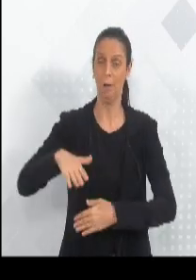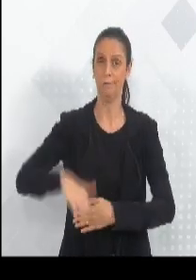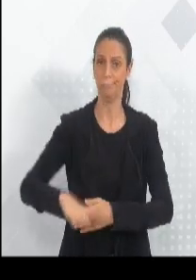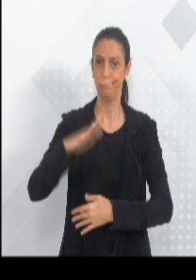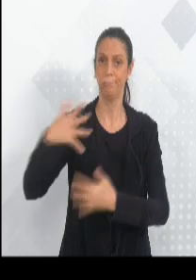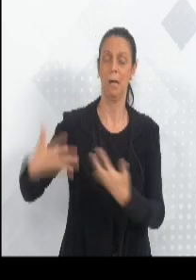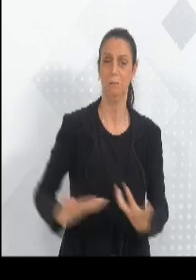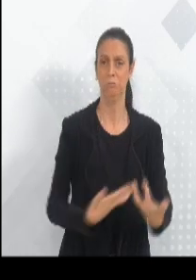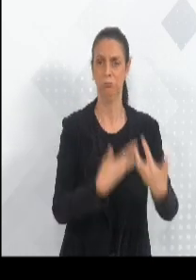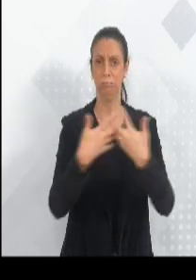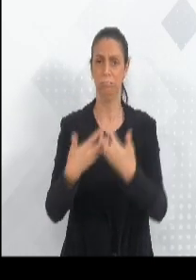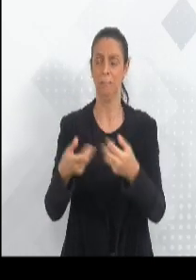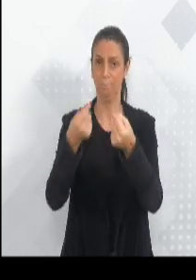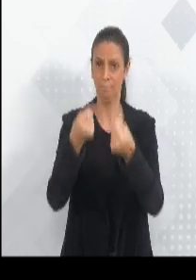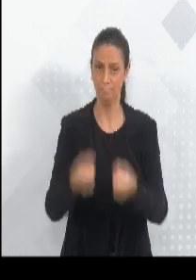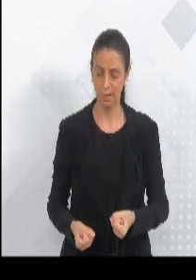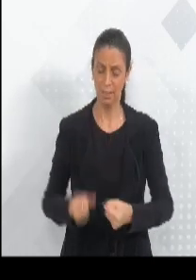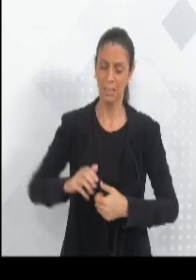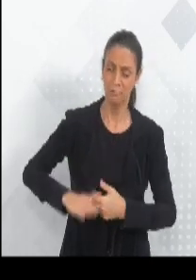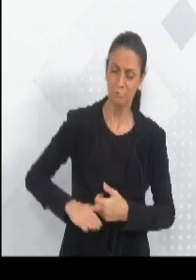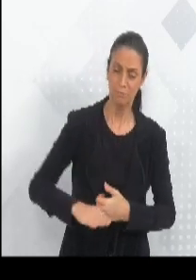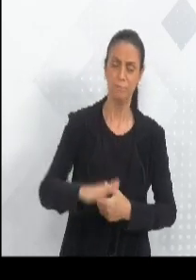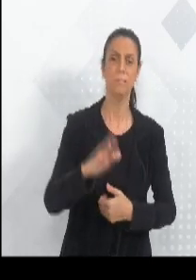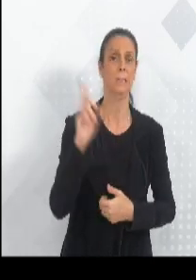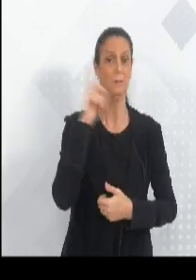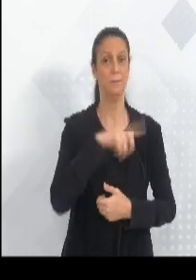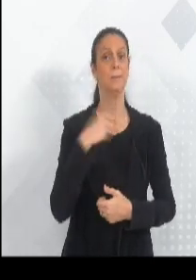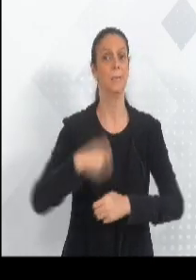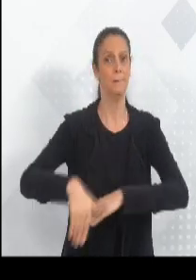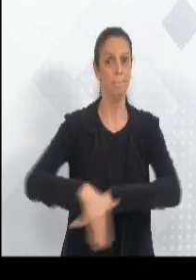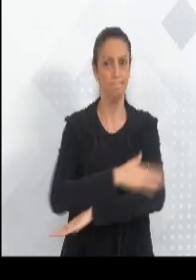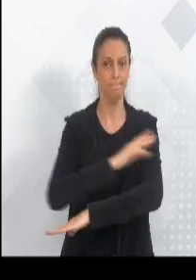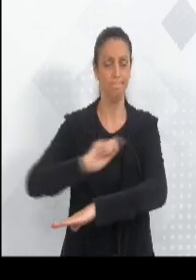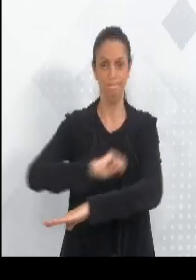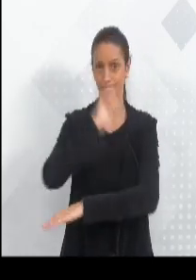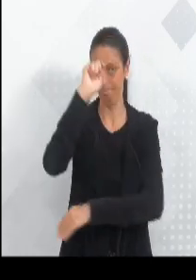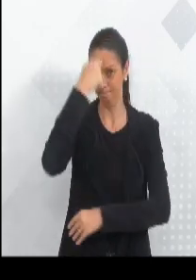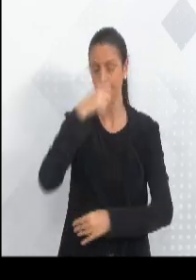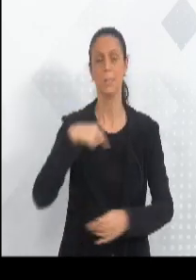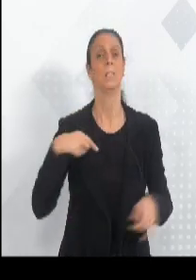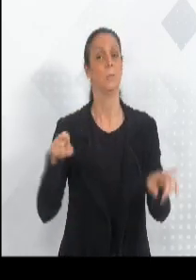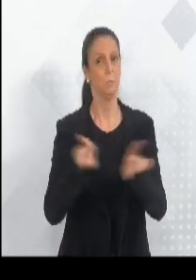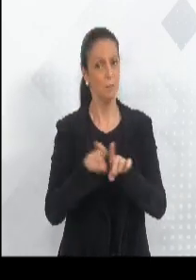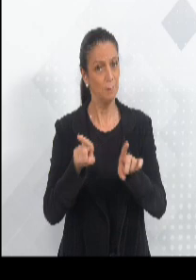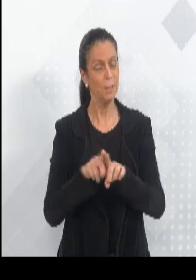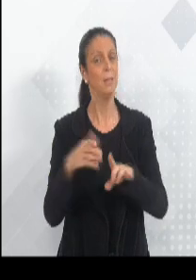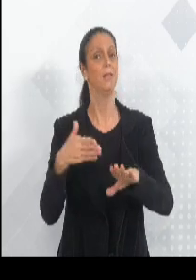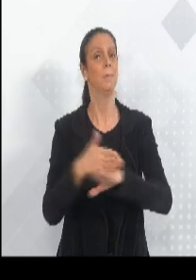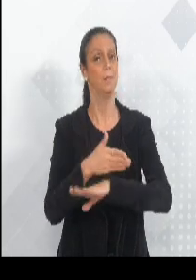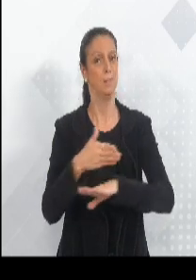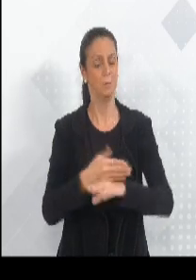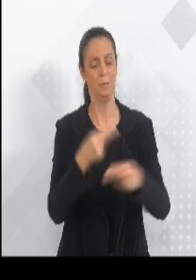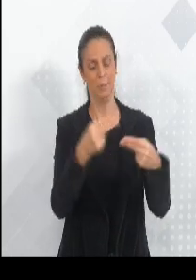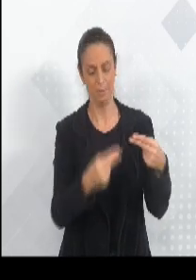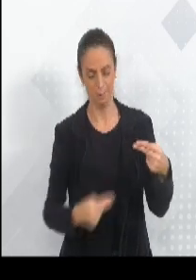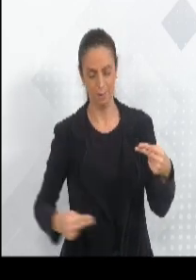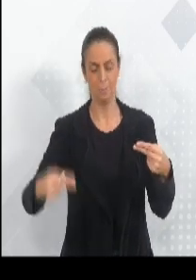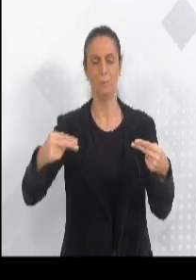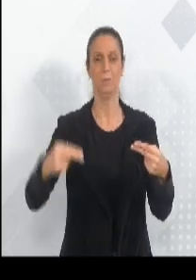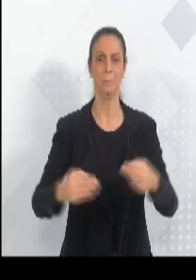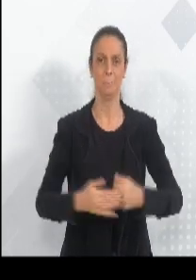o asfalto ficava difícil para eles então também participei dessas dessa inauguração